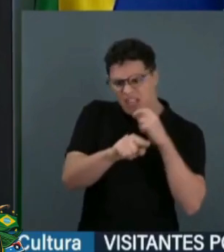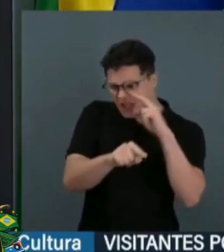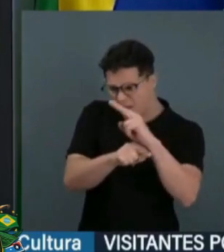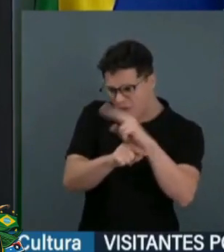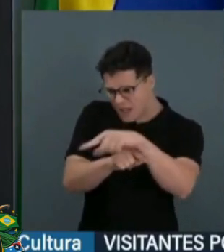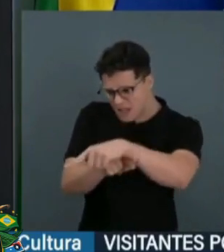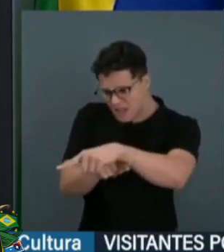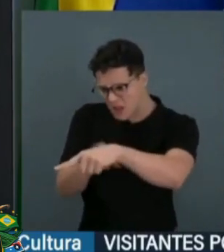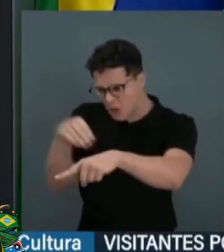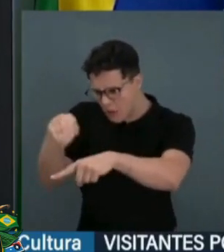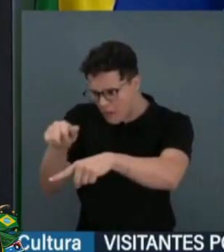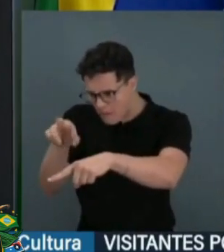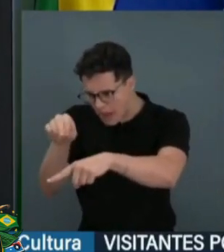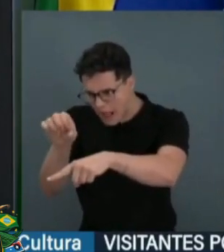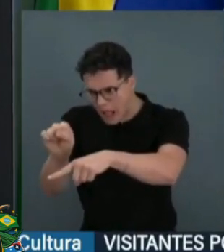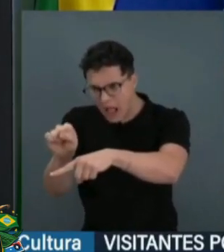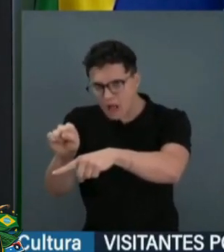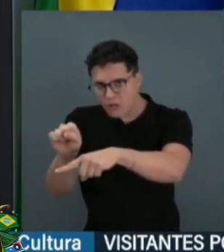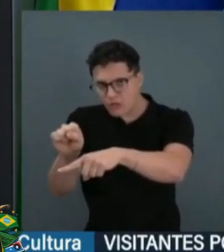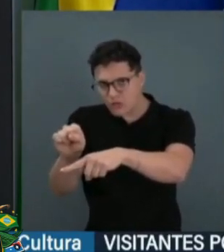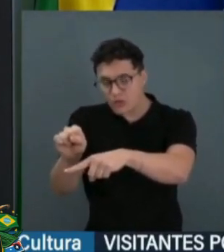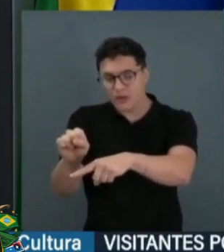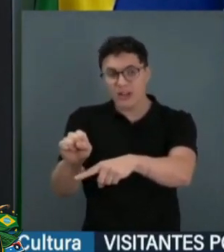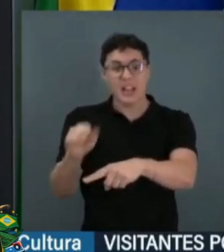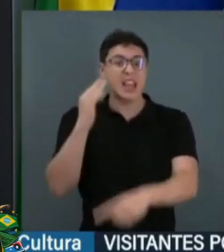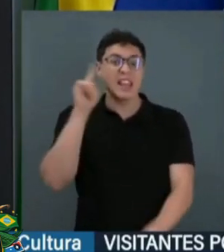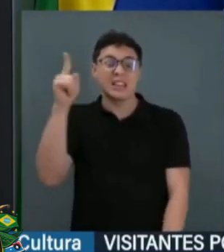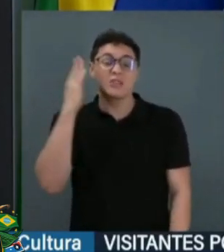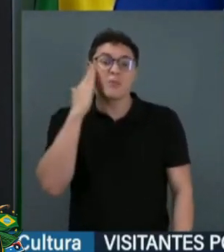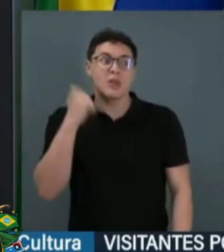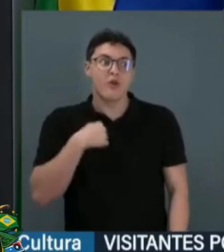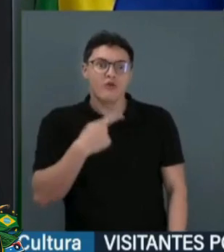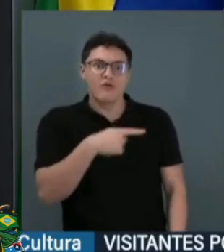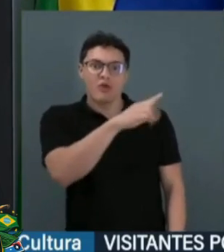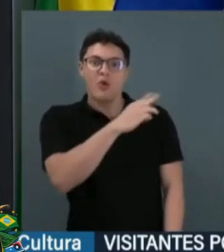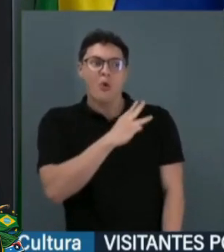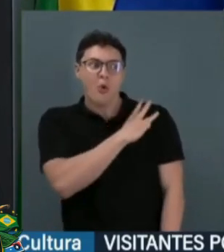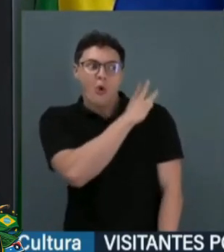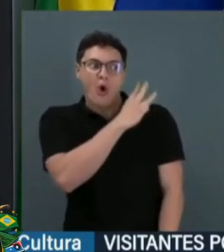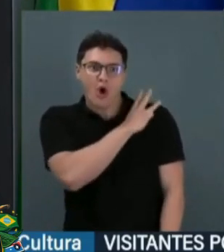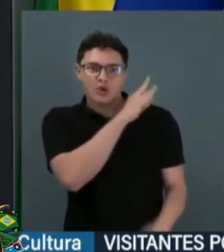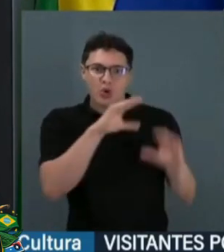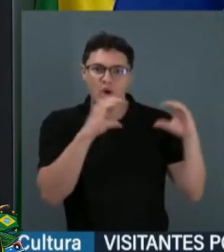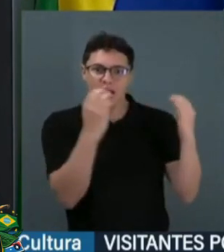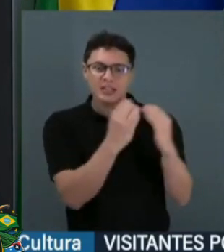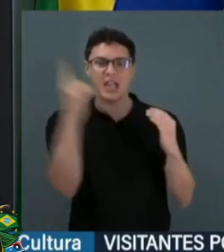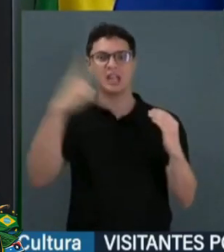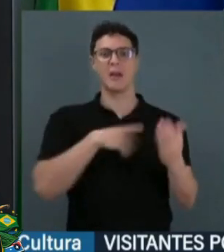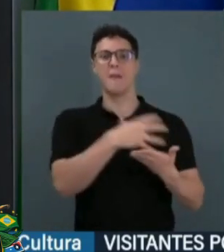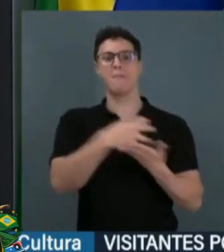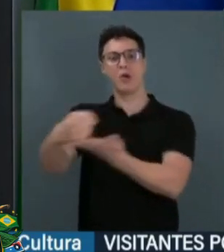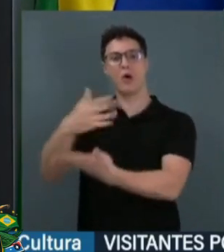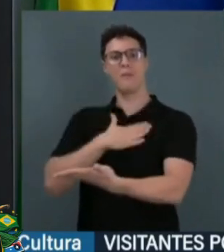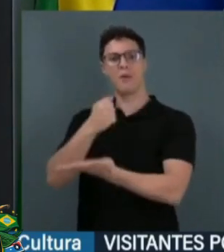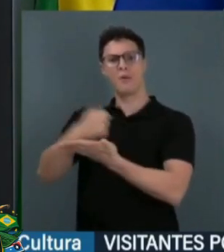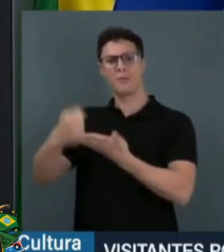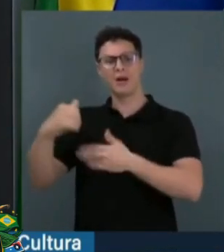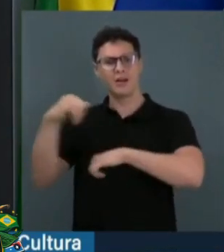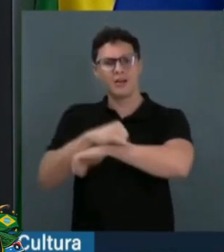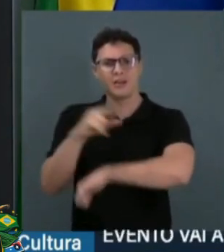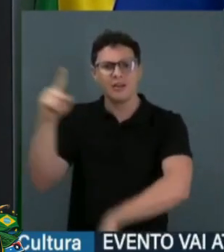tinha montado esse núcleo duro em Washington, ele tirou meu passaporte para que eu não pudesse mais ir lá. Será que ele